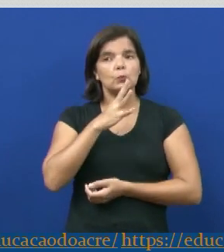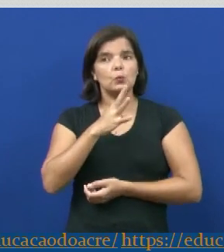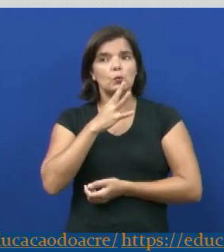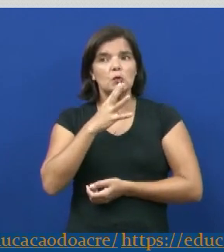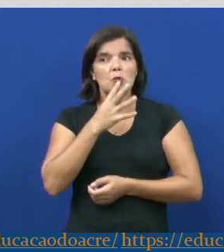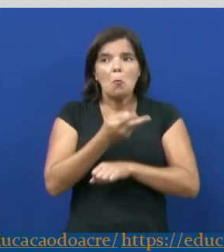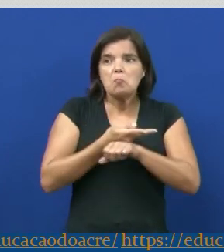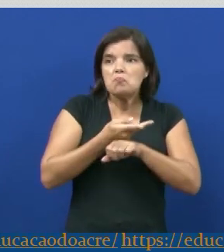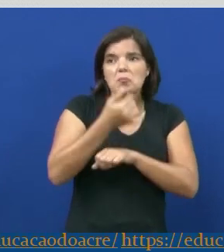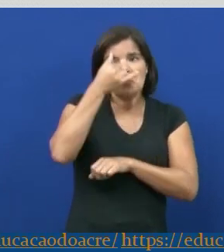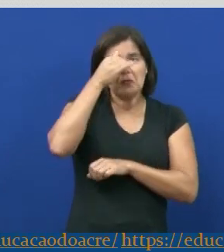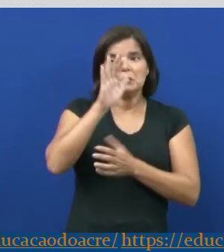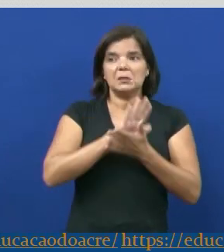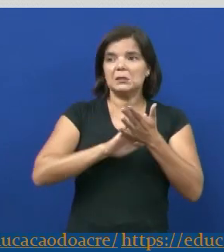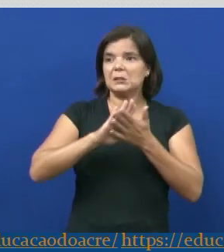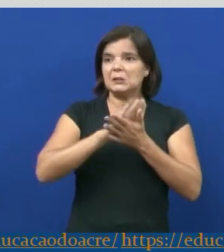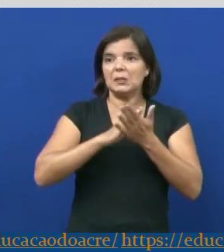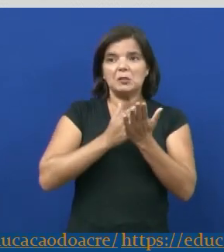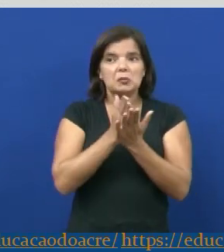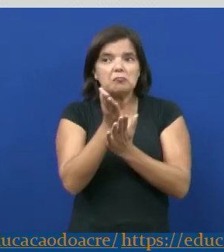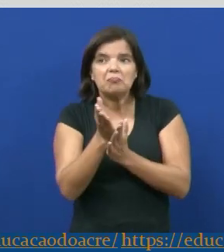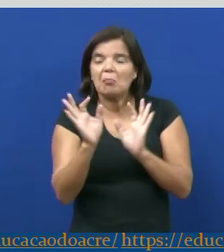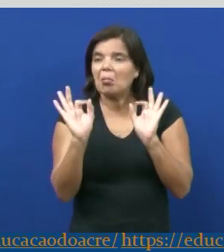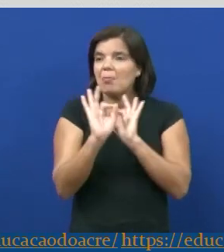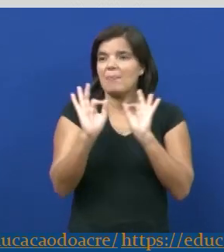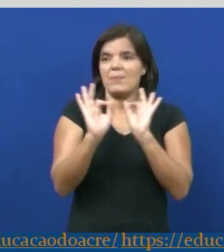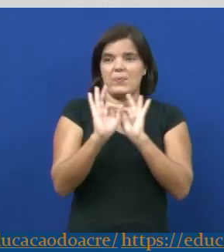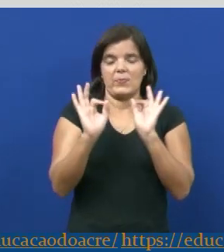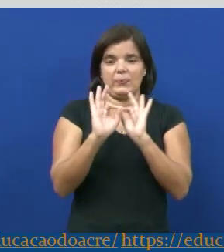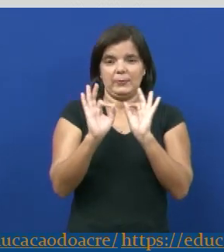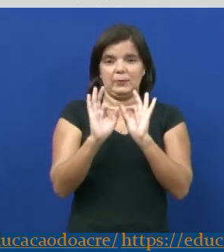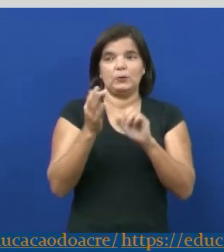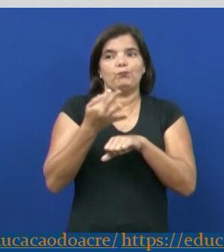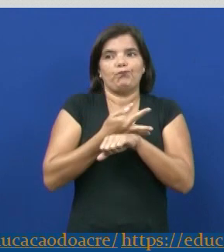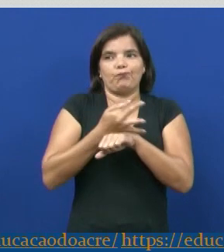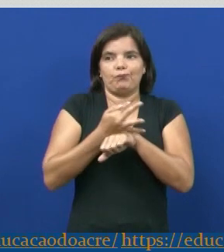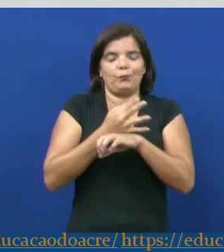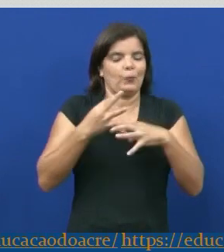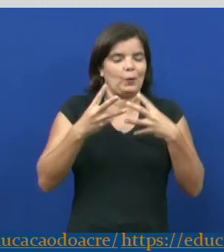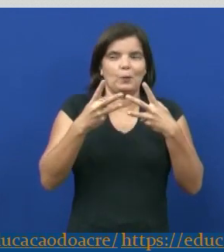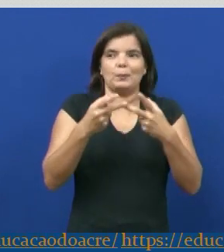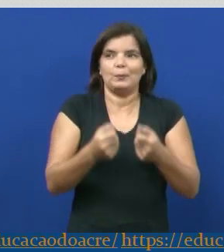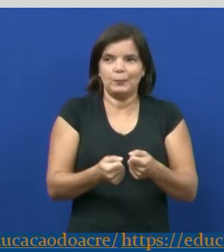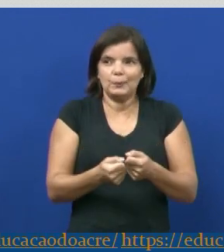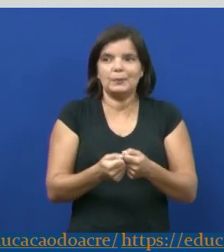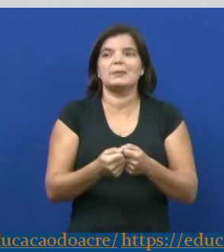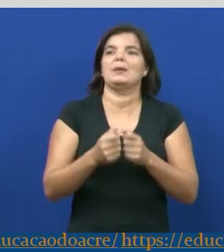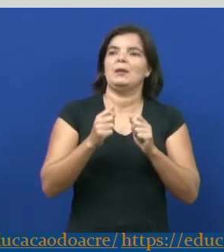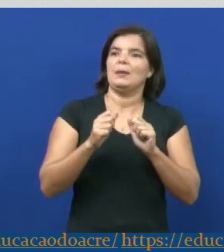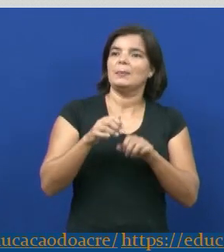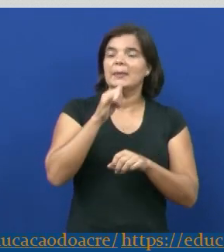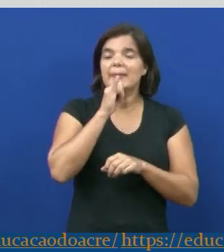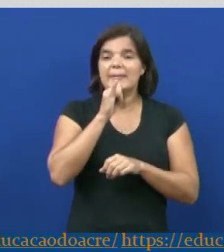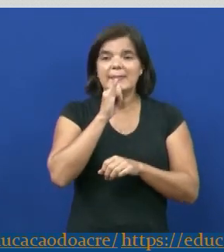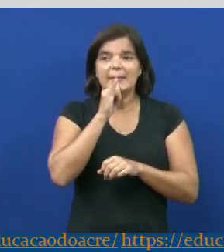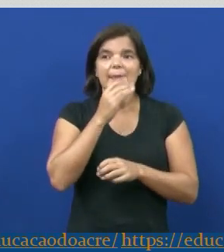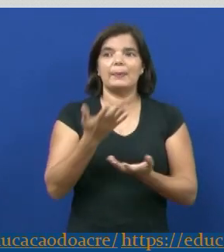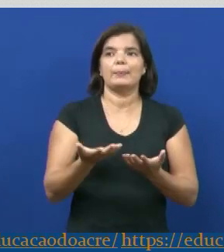nada procurando evitar e não se desviando do que quer que fosse, suportando tudo, carroças, por